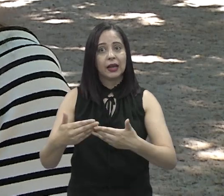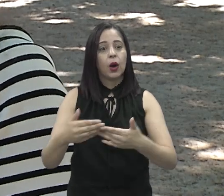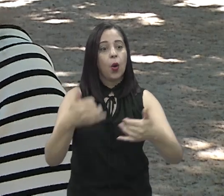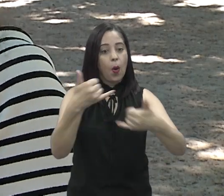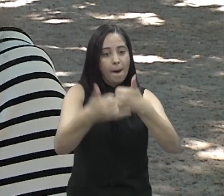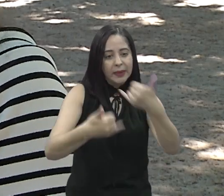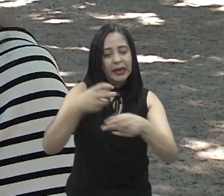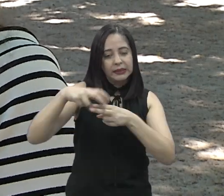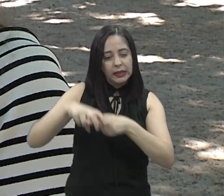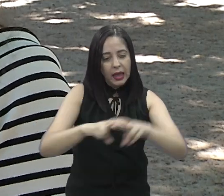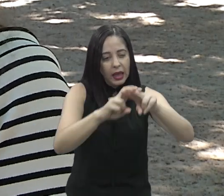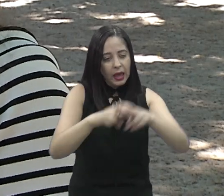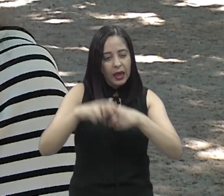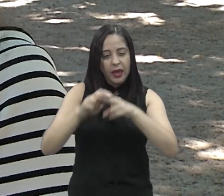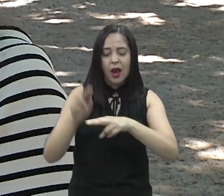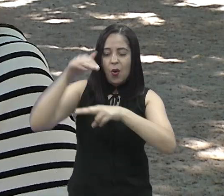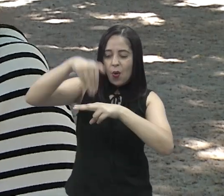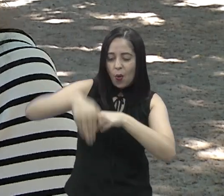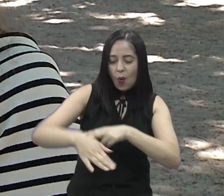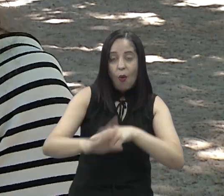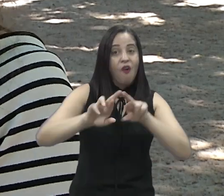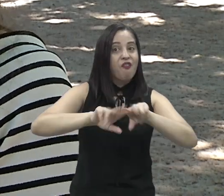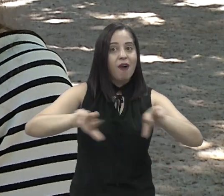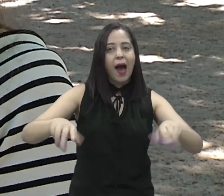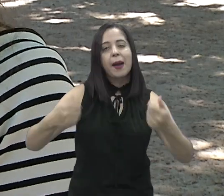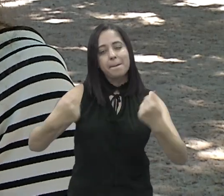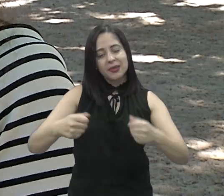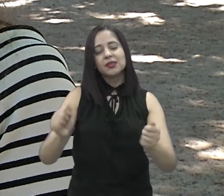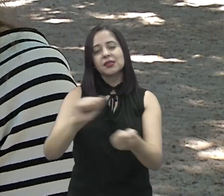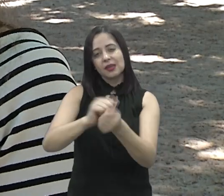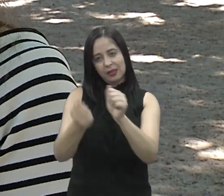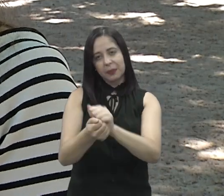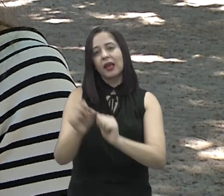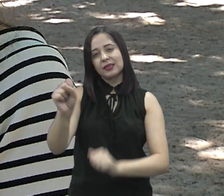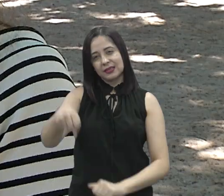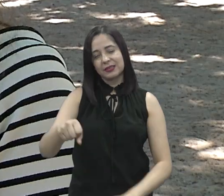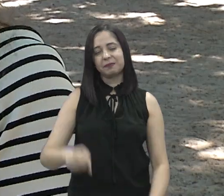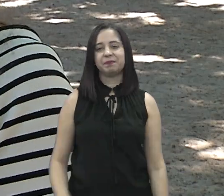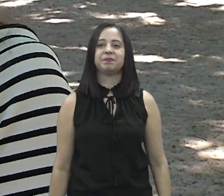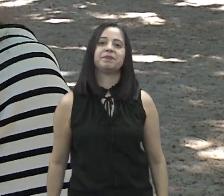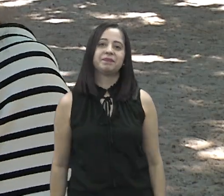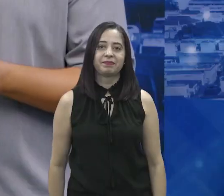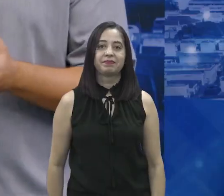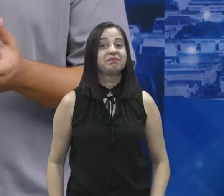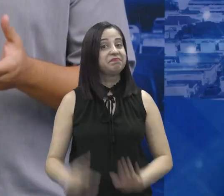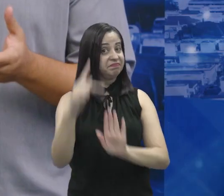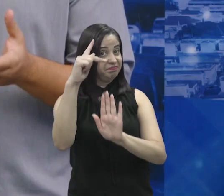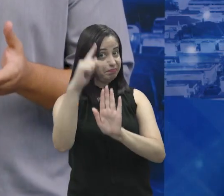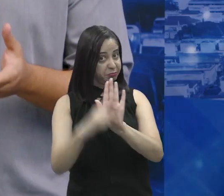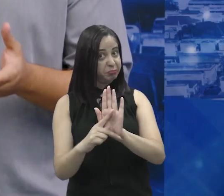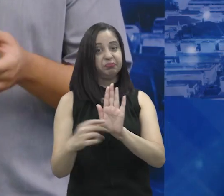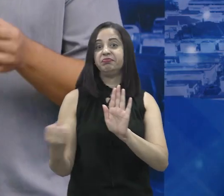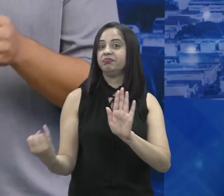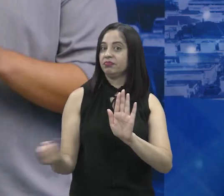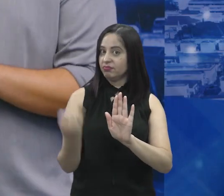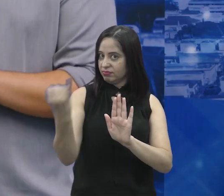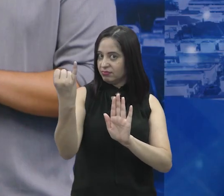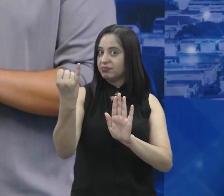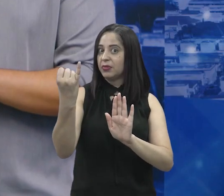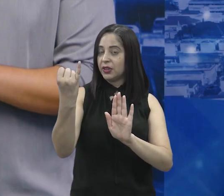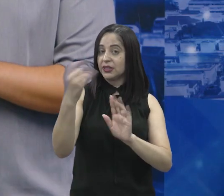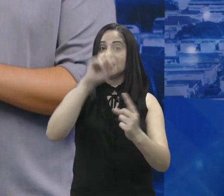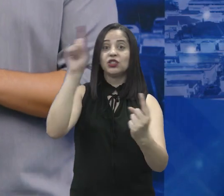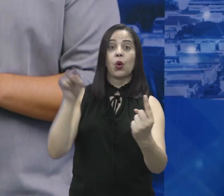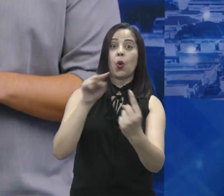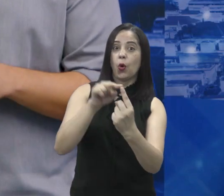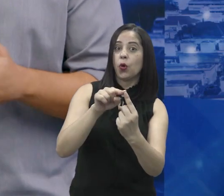brinquedos que todos possam brincar, né? E principalmente crianças, né, PCDs. Projeto muito importante para